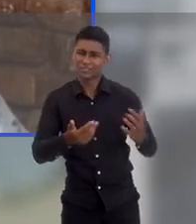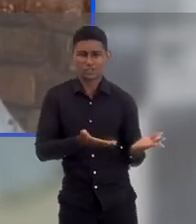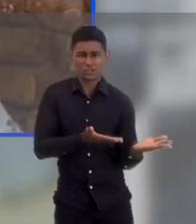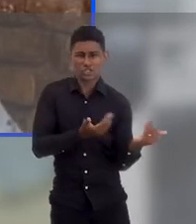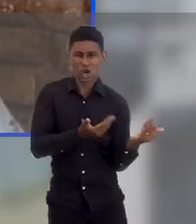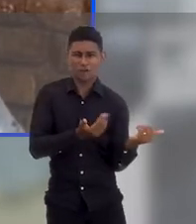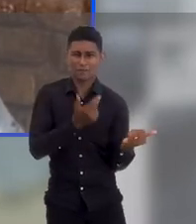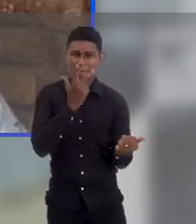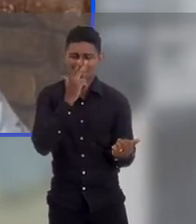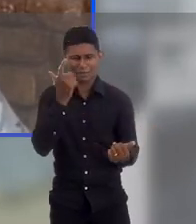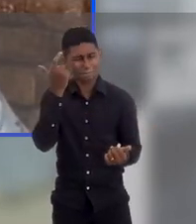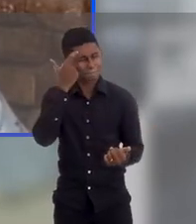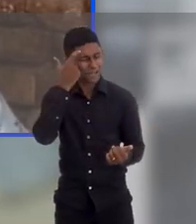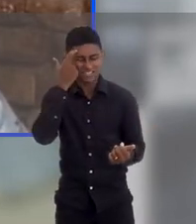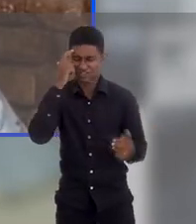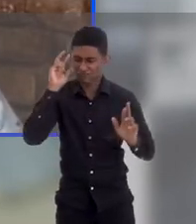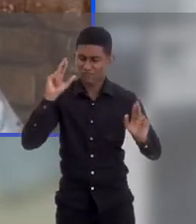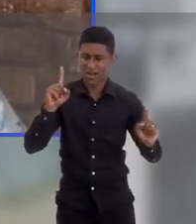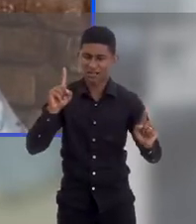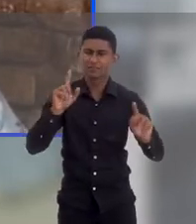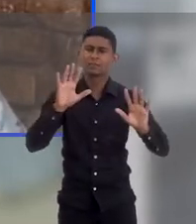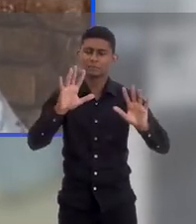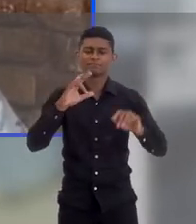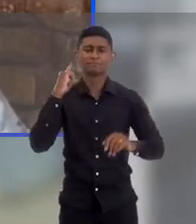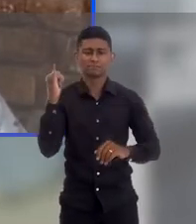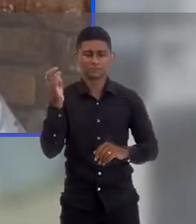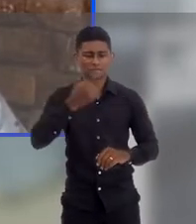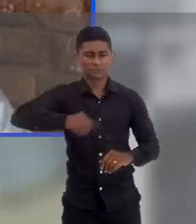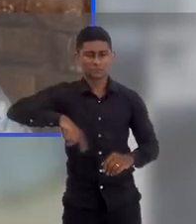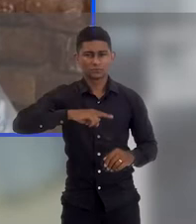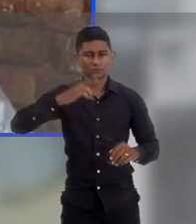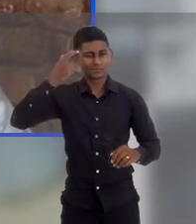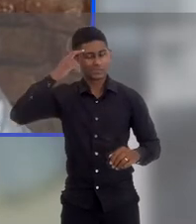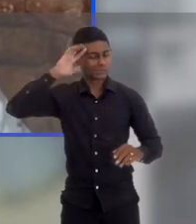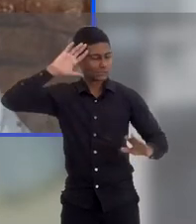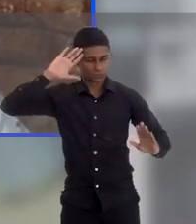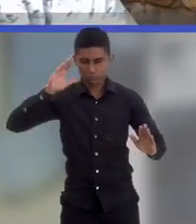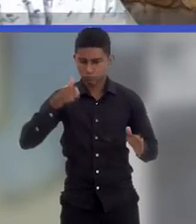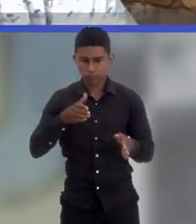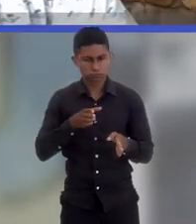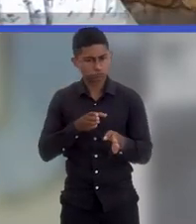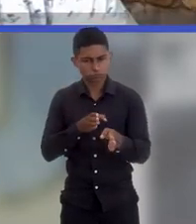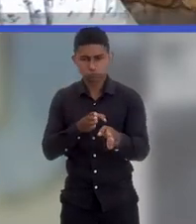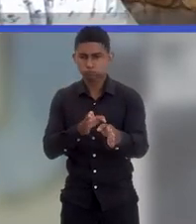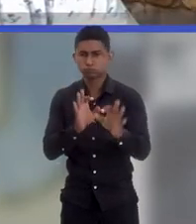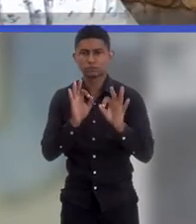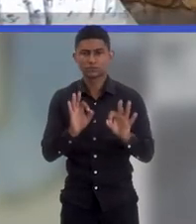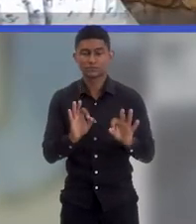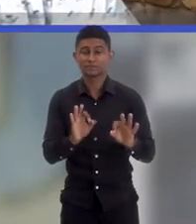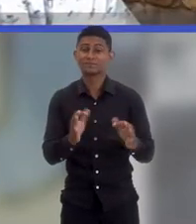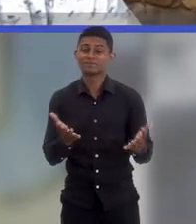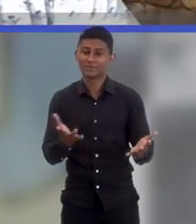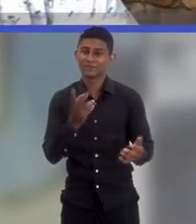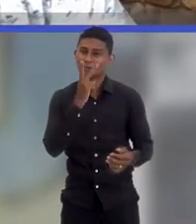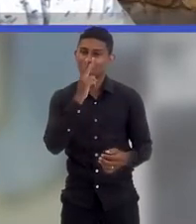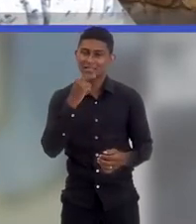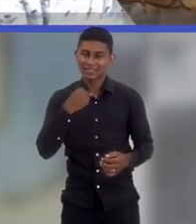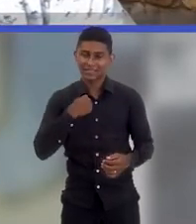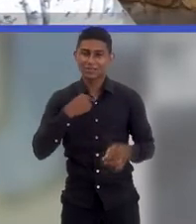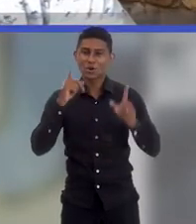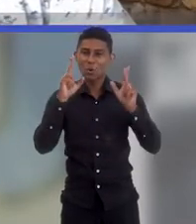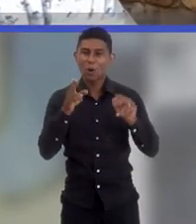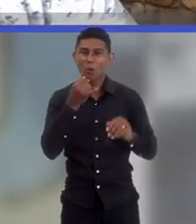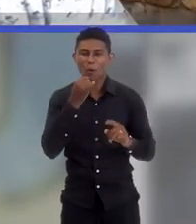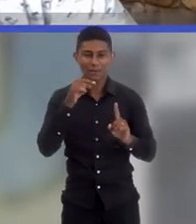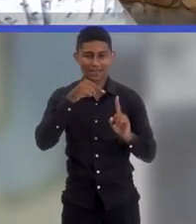gente perde a cabeça. Mas o importante é a gente sempre voltar para o trilho, né? Então eu tô nessa coisa meio Zeca